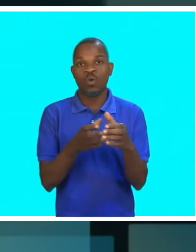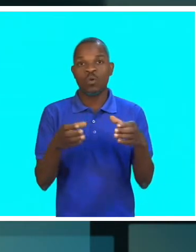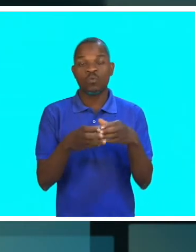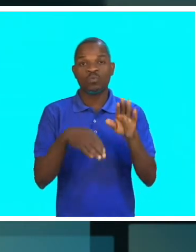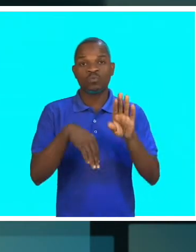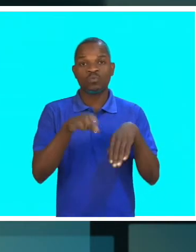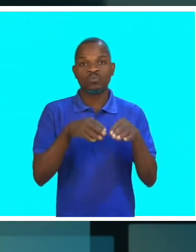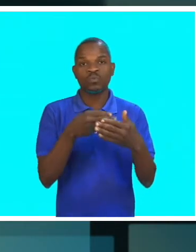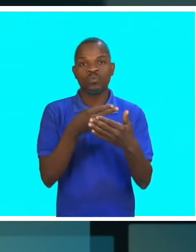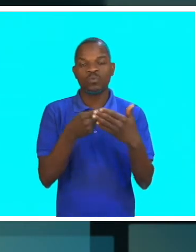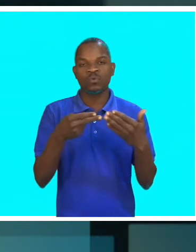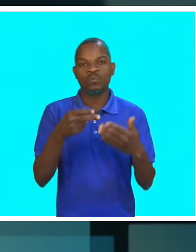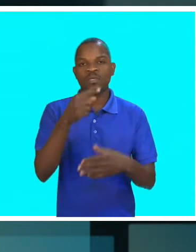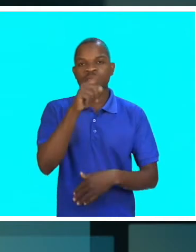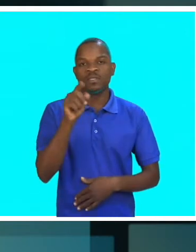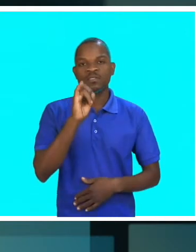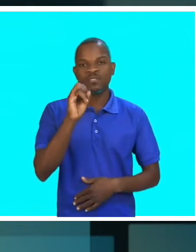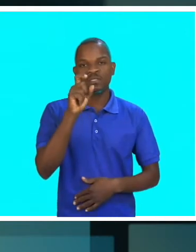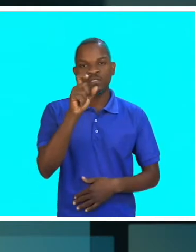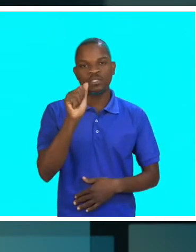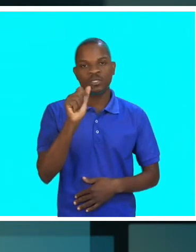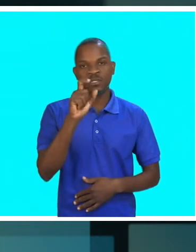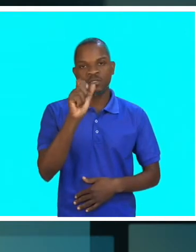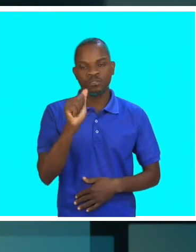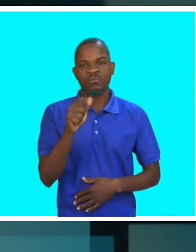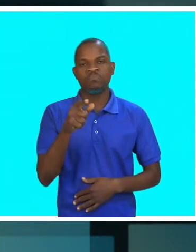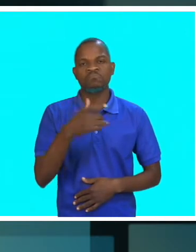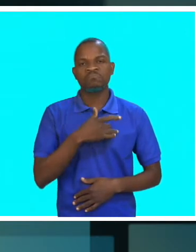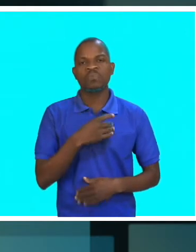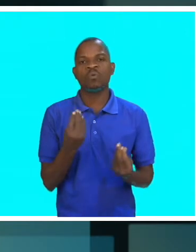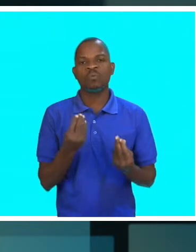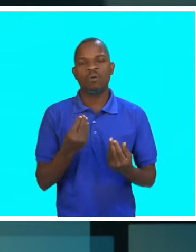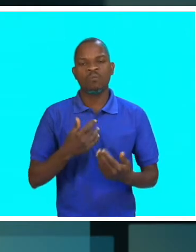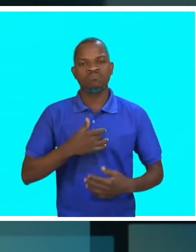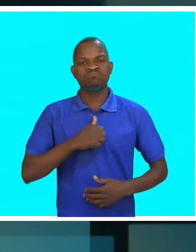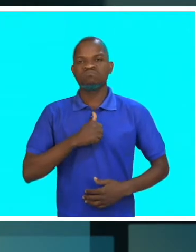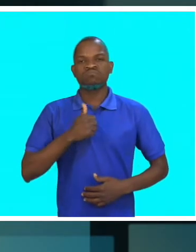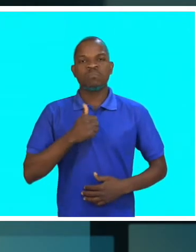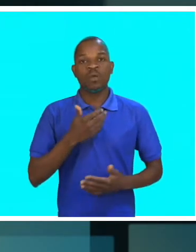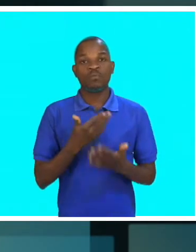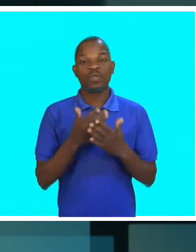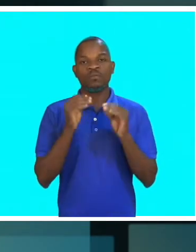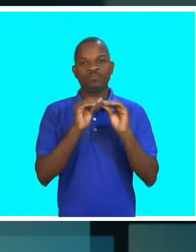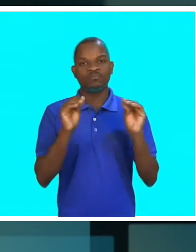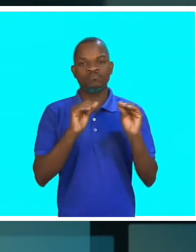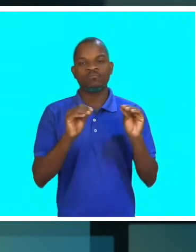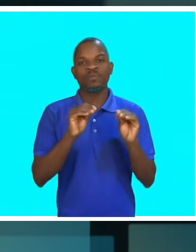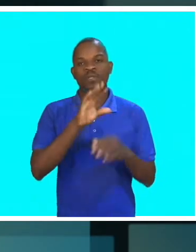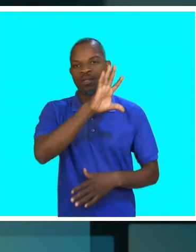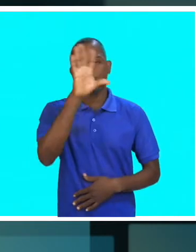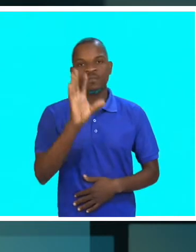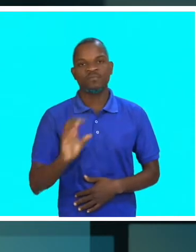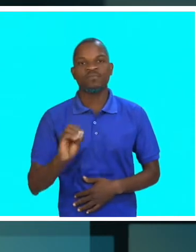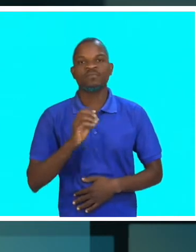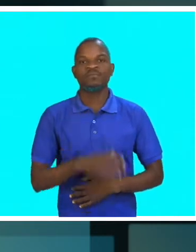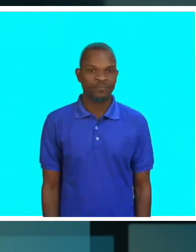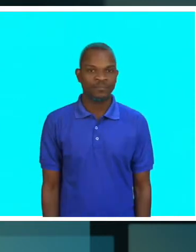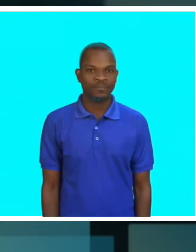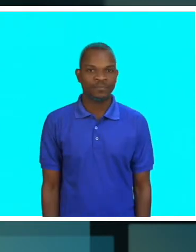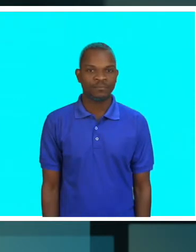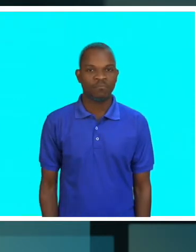Limus sente-se agradecida por fazer parte das mulheres treinadoras no ativo em África.